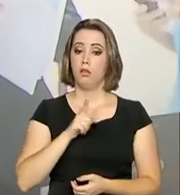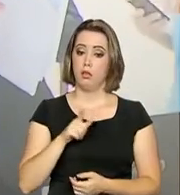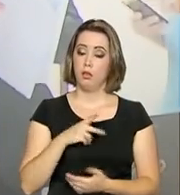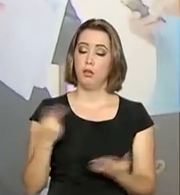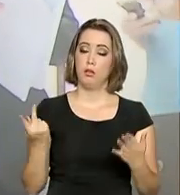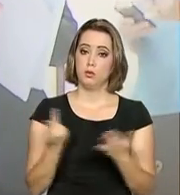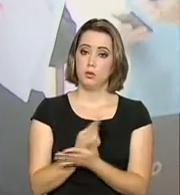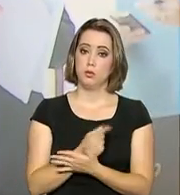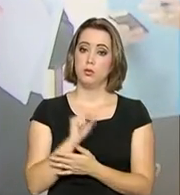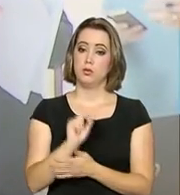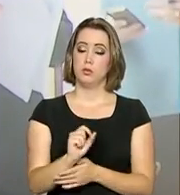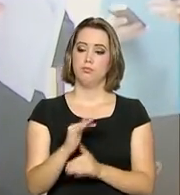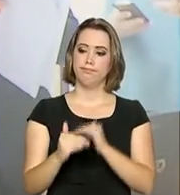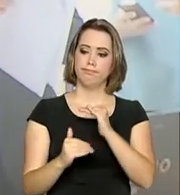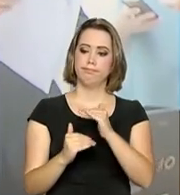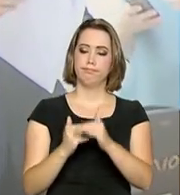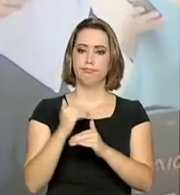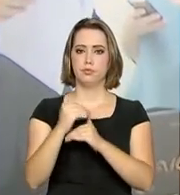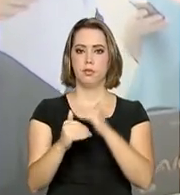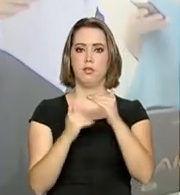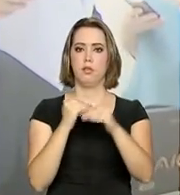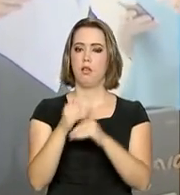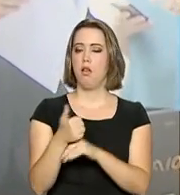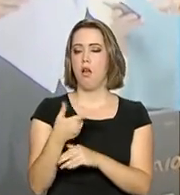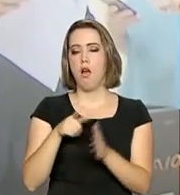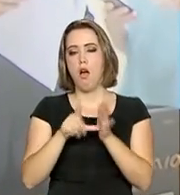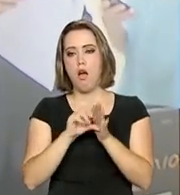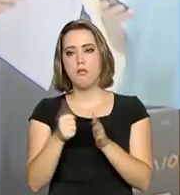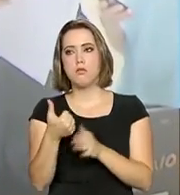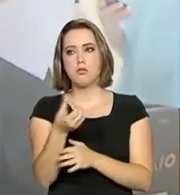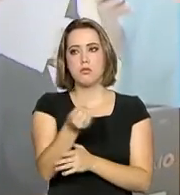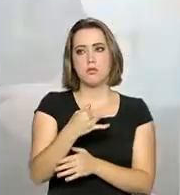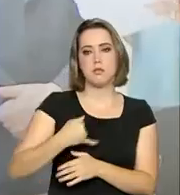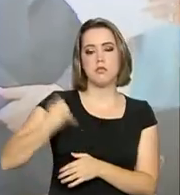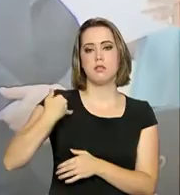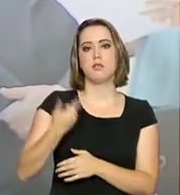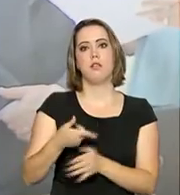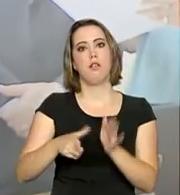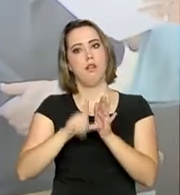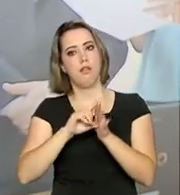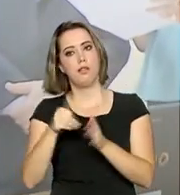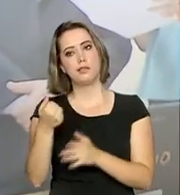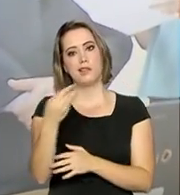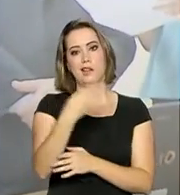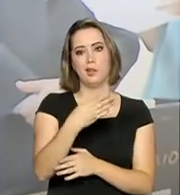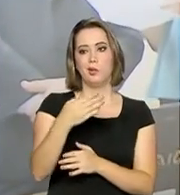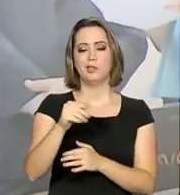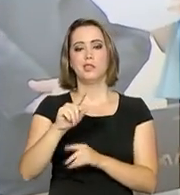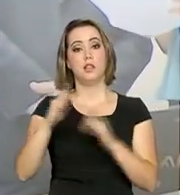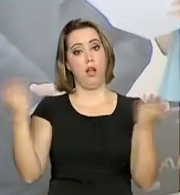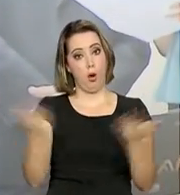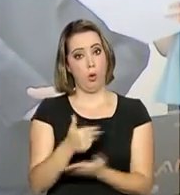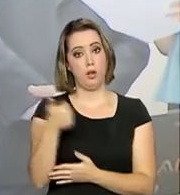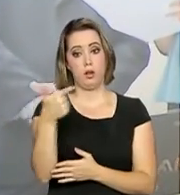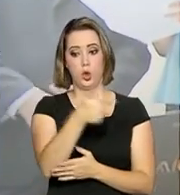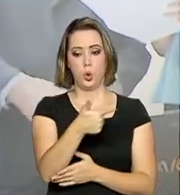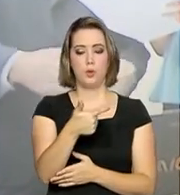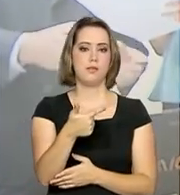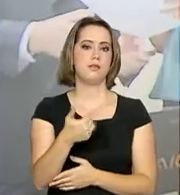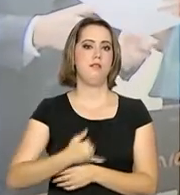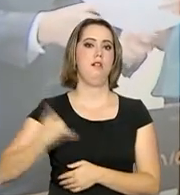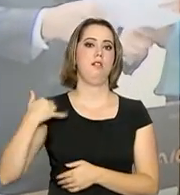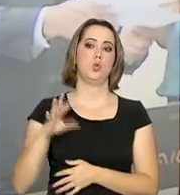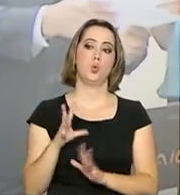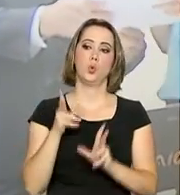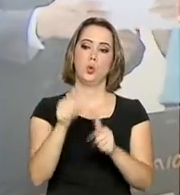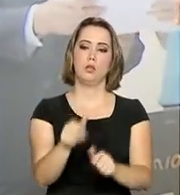isso de forma gradual. Eram 16, passou para 14, agora para 12. A intenção da Receita é, no futuro, que